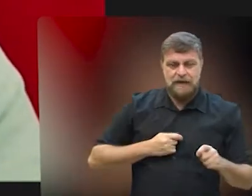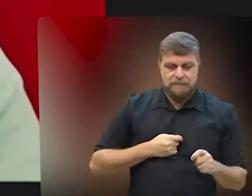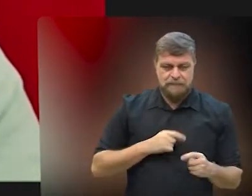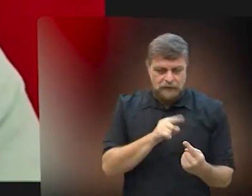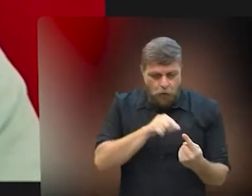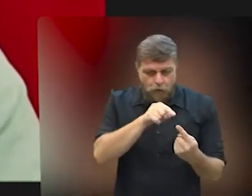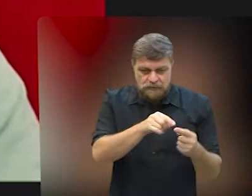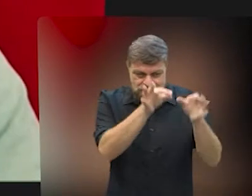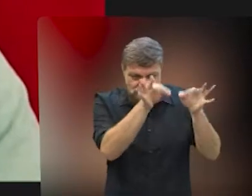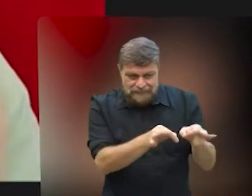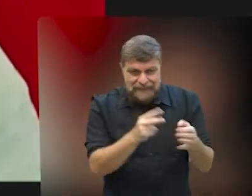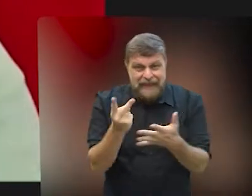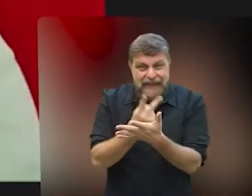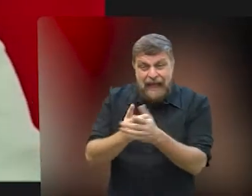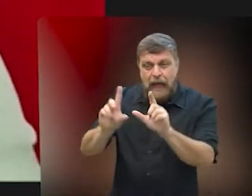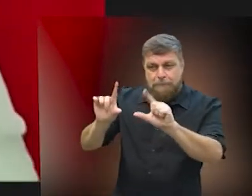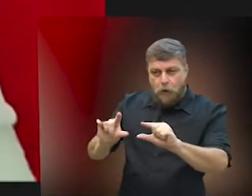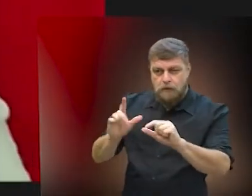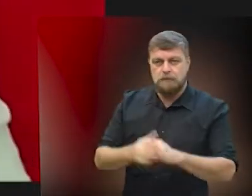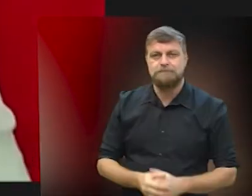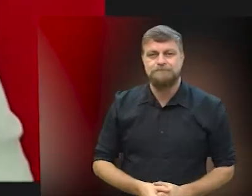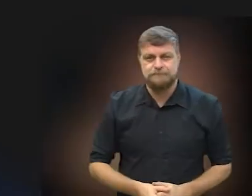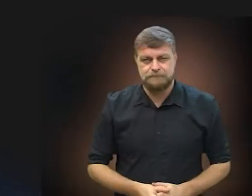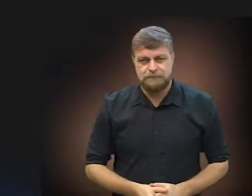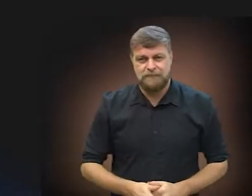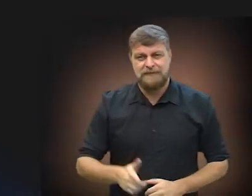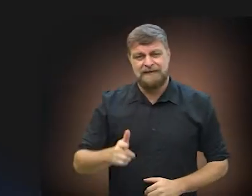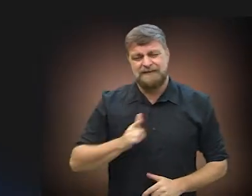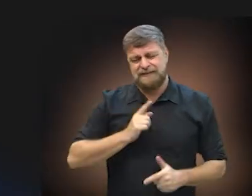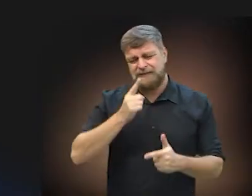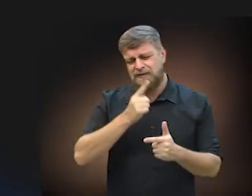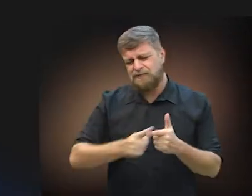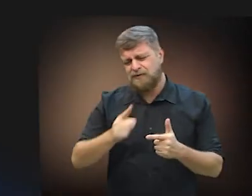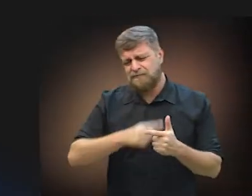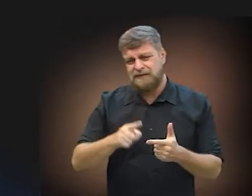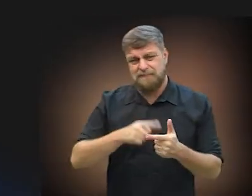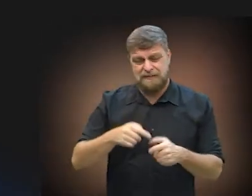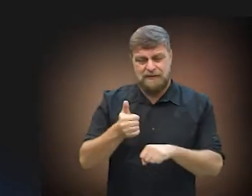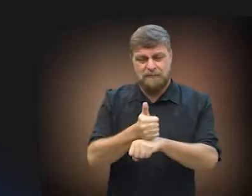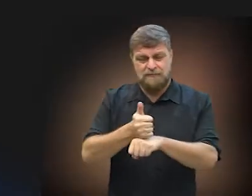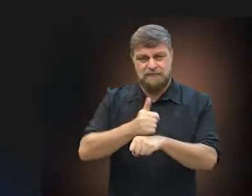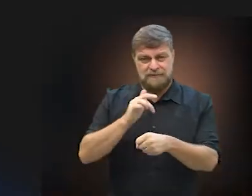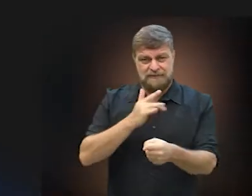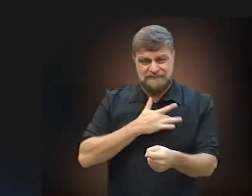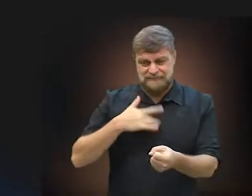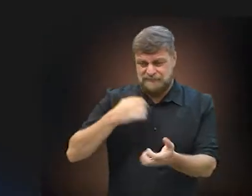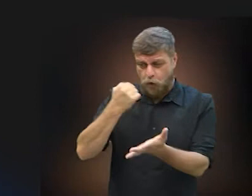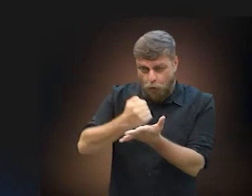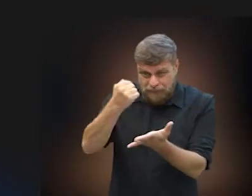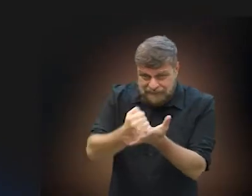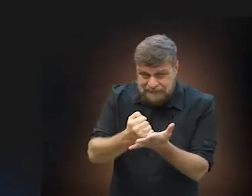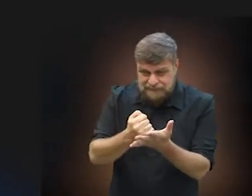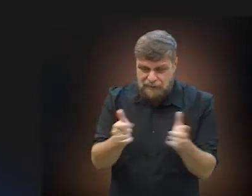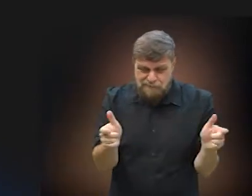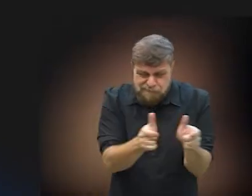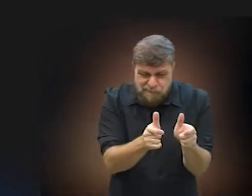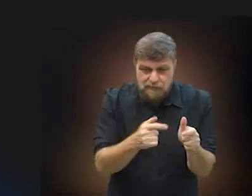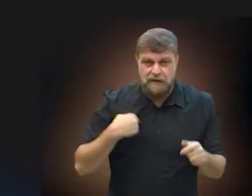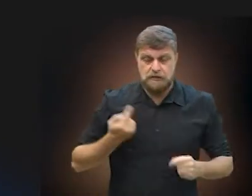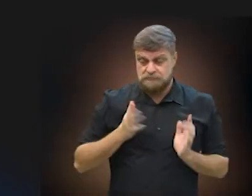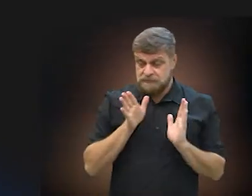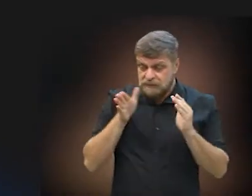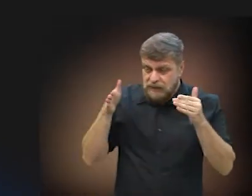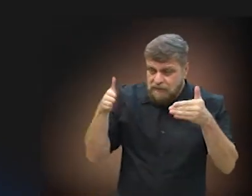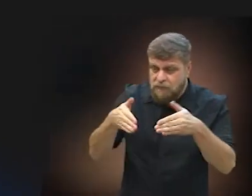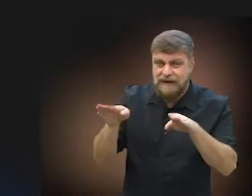informações suficientes para poder acertar mais e errar menos. Além desse problema de contratação, eu acho que nós temos